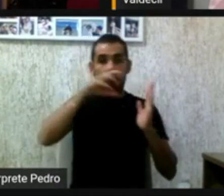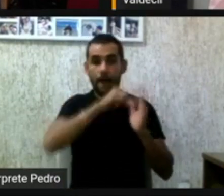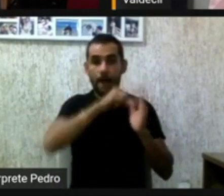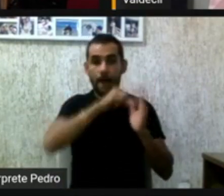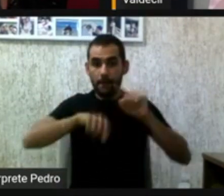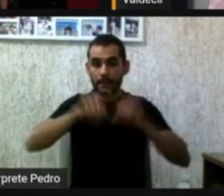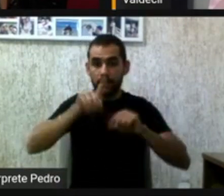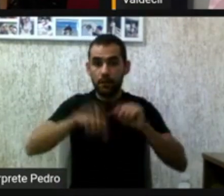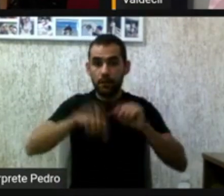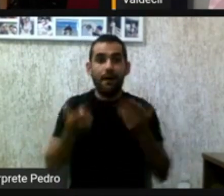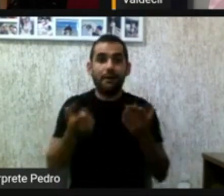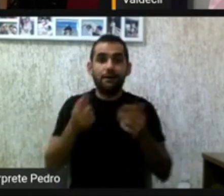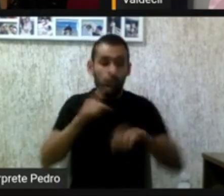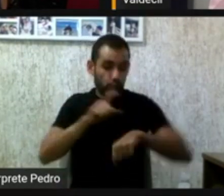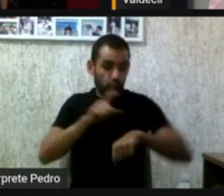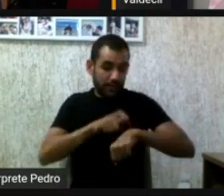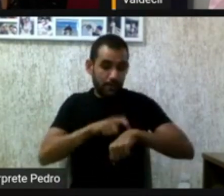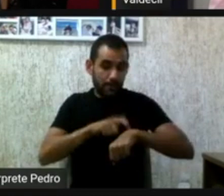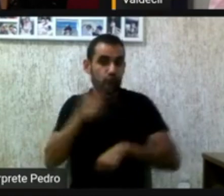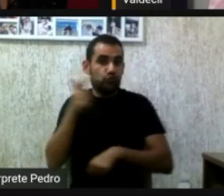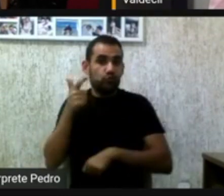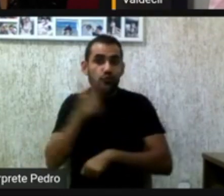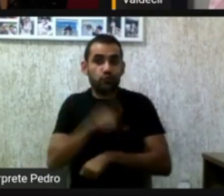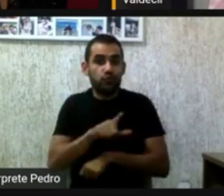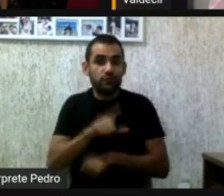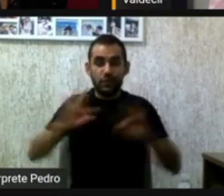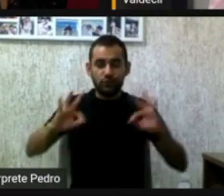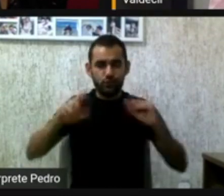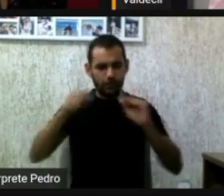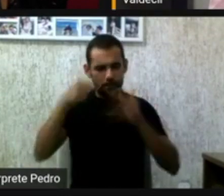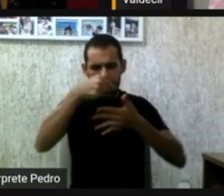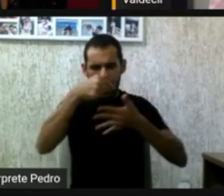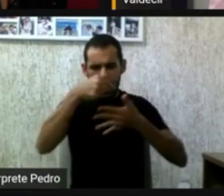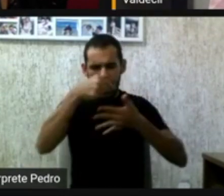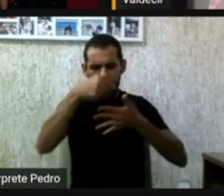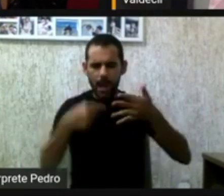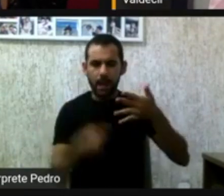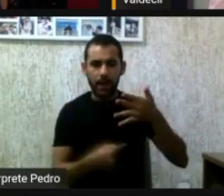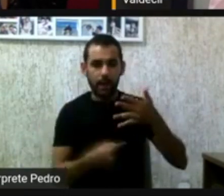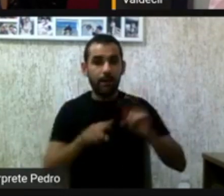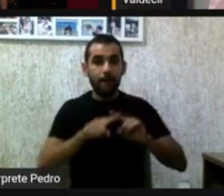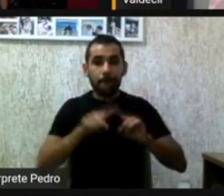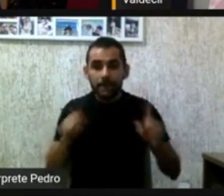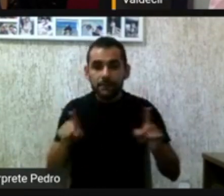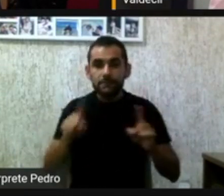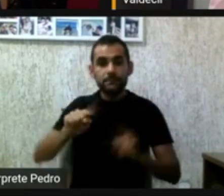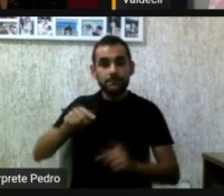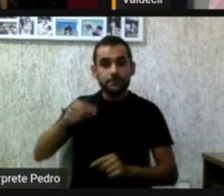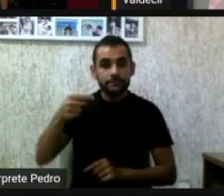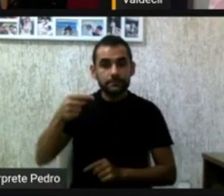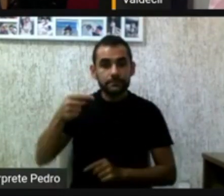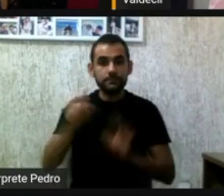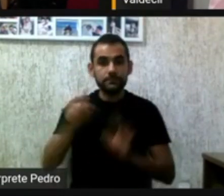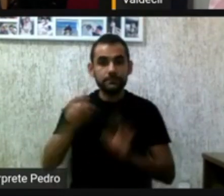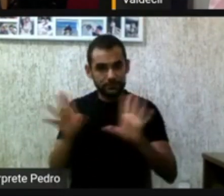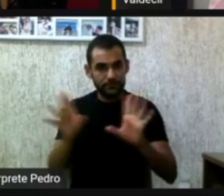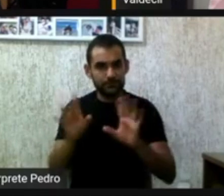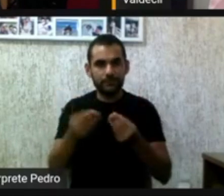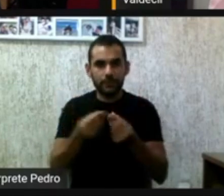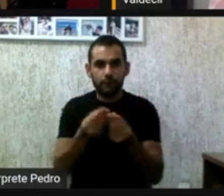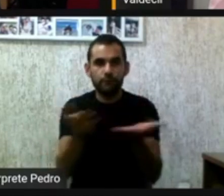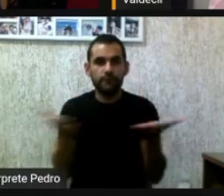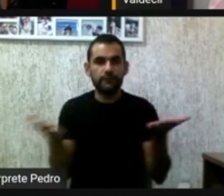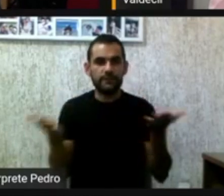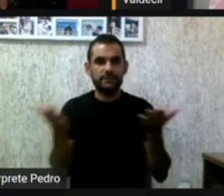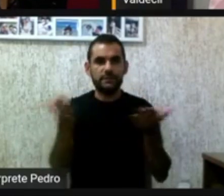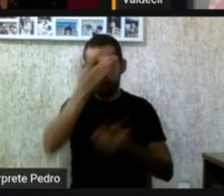gente não consiga abordar todos os tópicos, mas eu quero depois, se você nos permitir, disponibilizar isso para os nossos